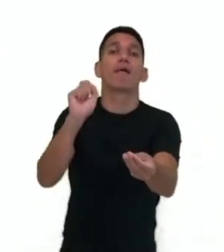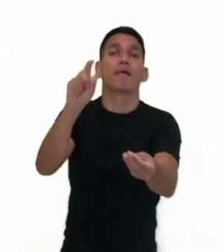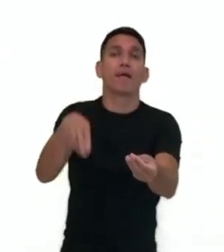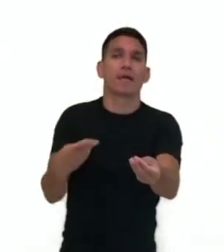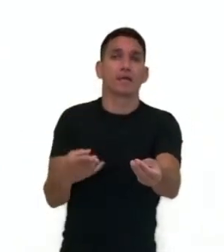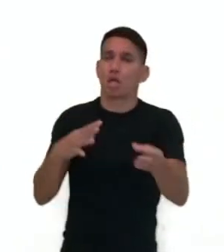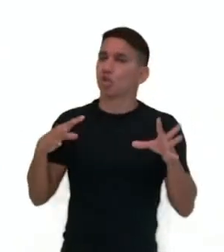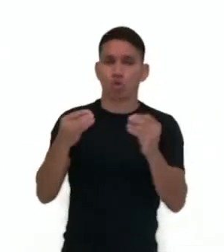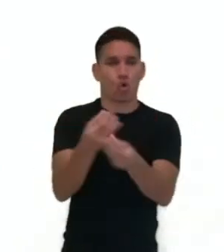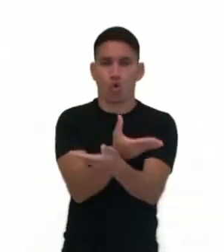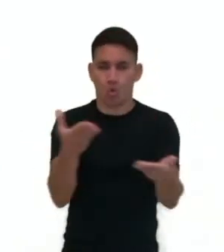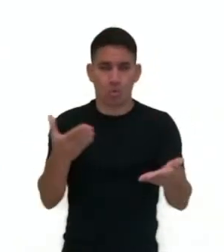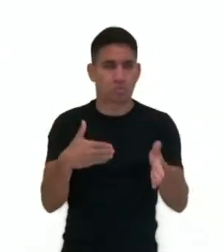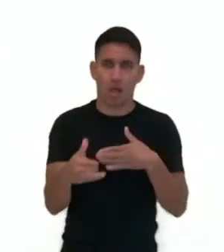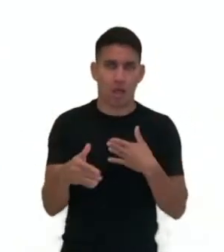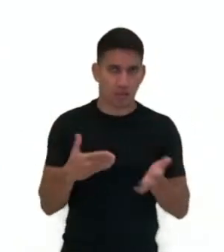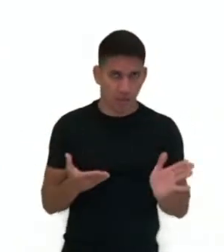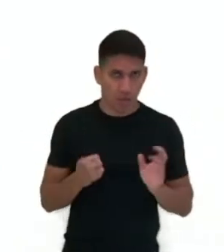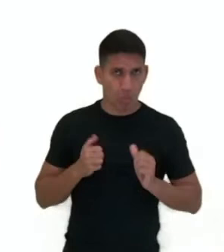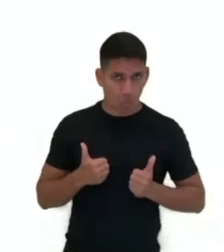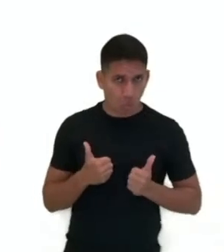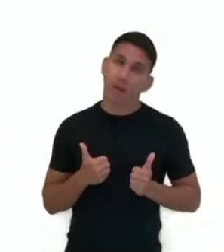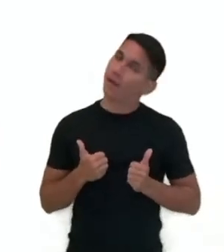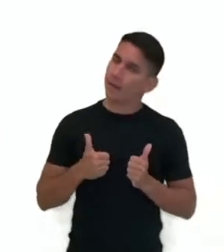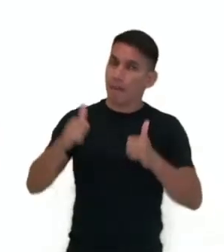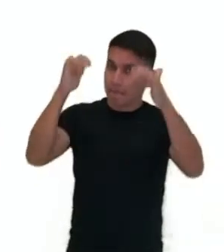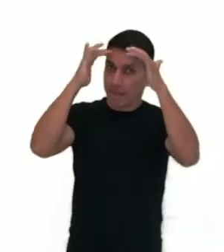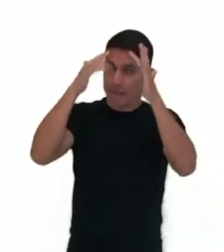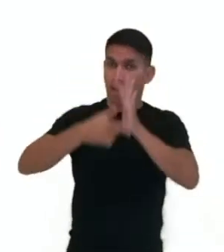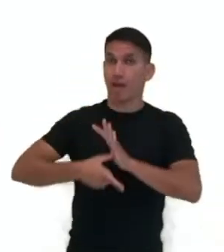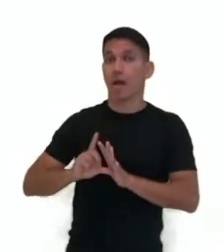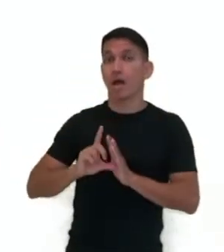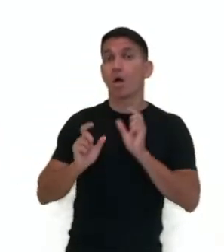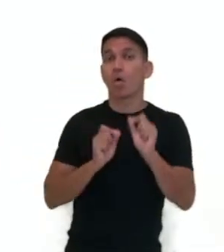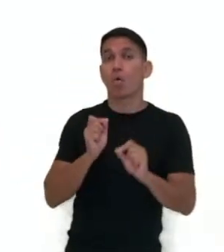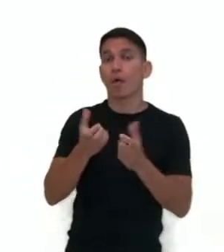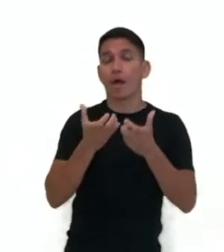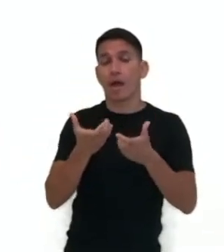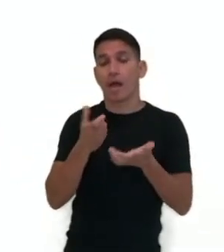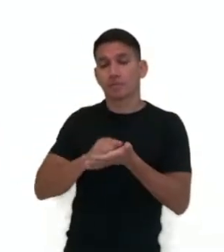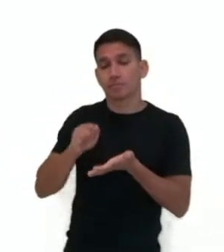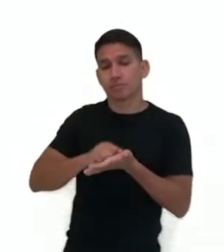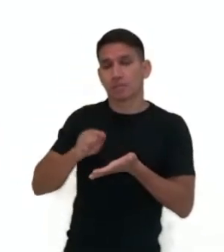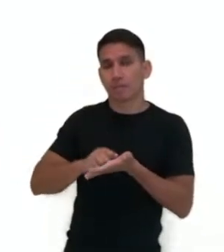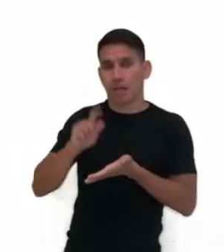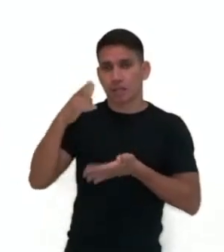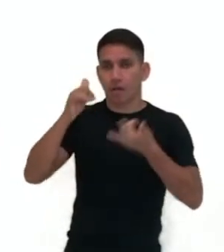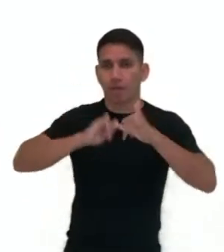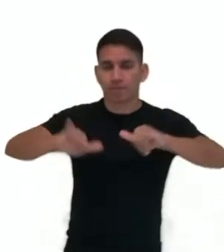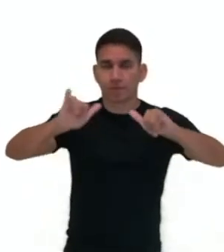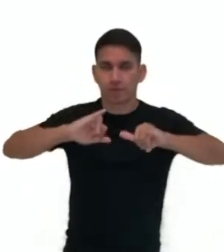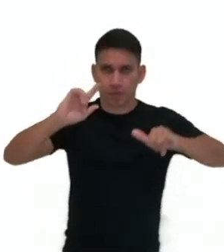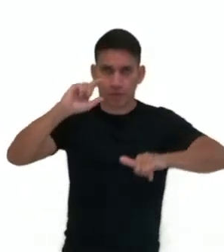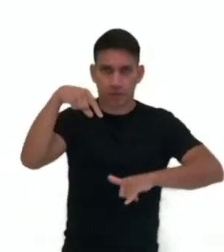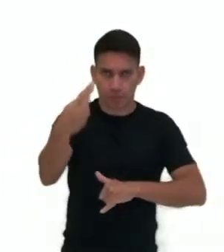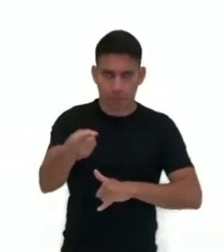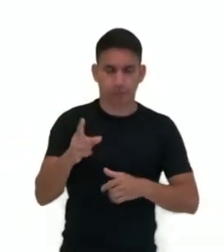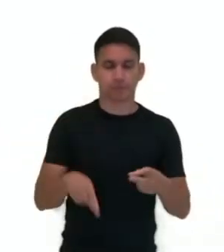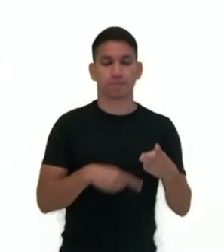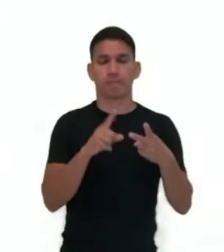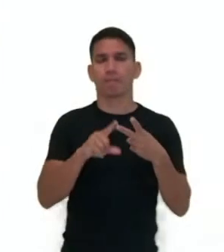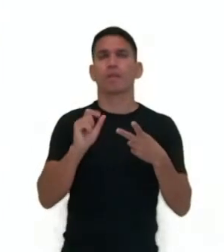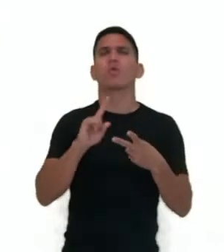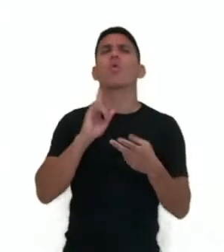todos eles, tanto faz, tá bom? Então pense para quem que você quer escrever e divulgue o seu texto posteriormente. E